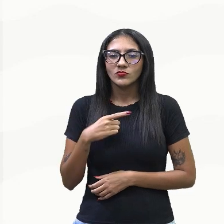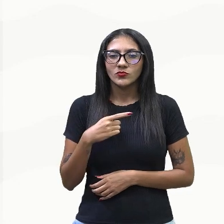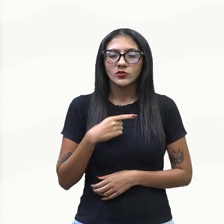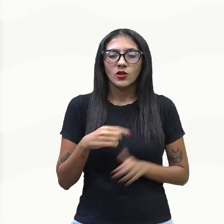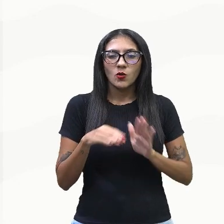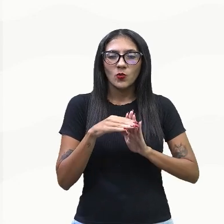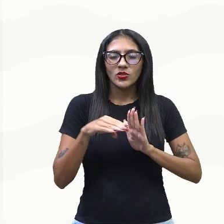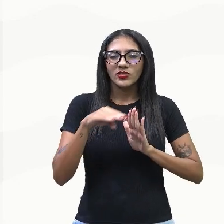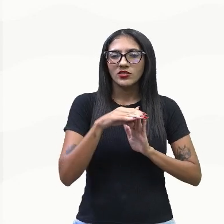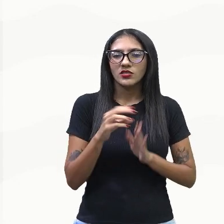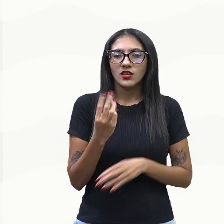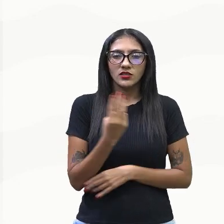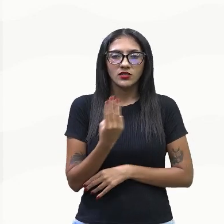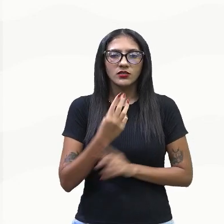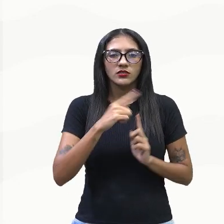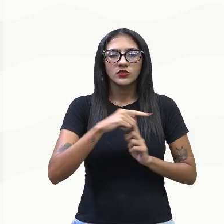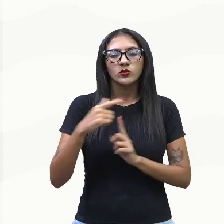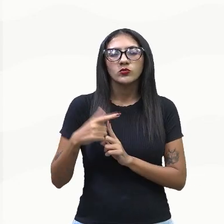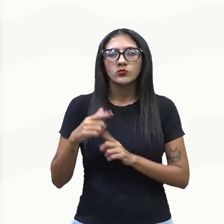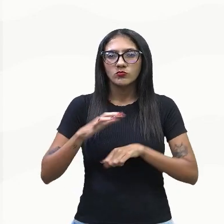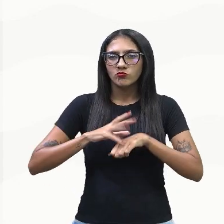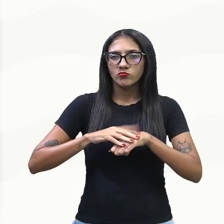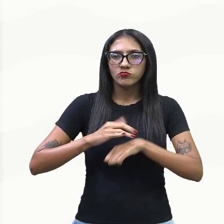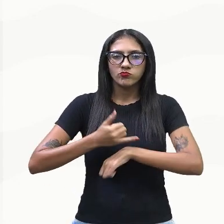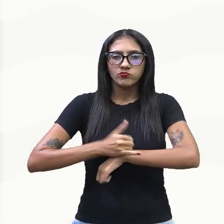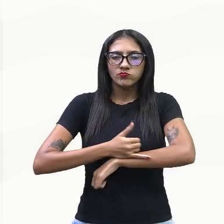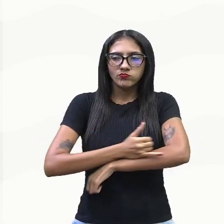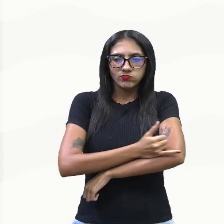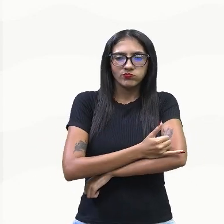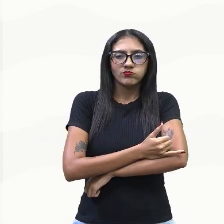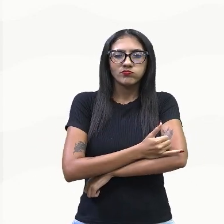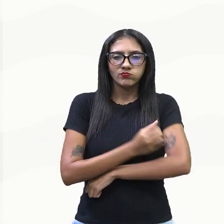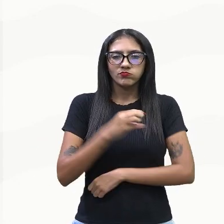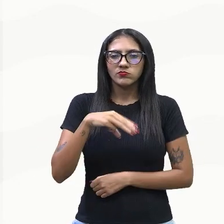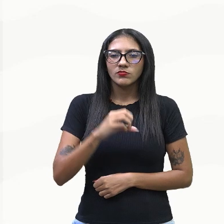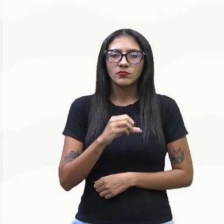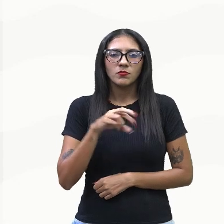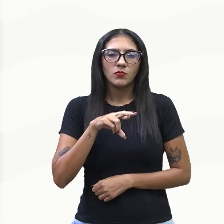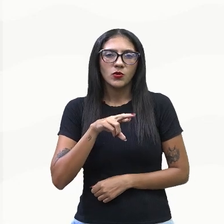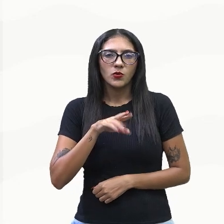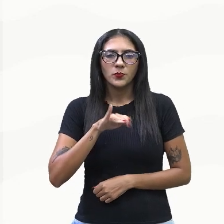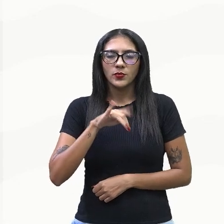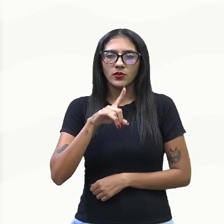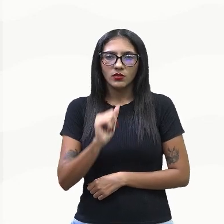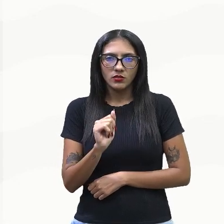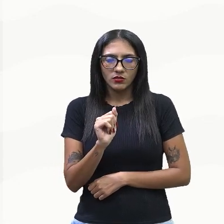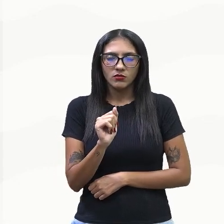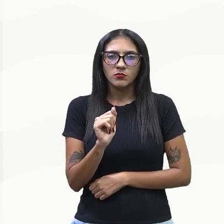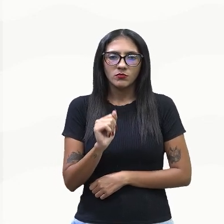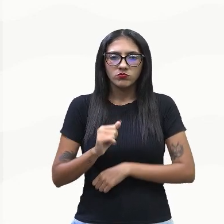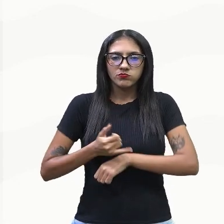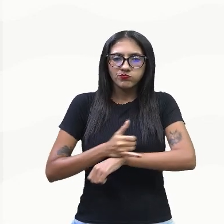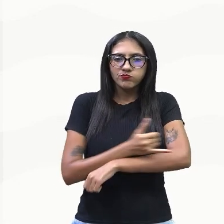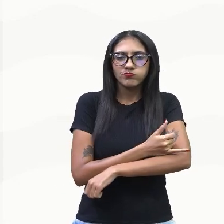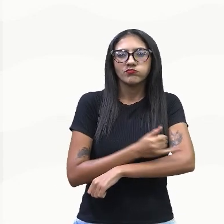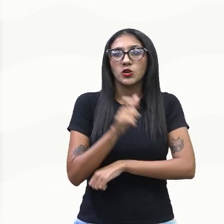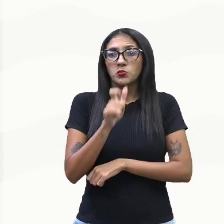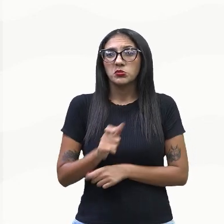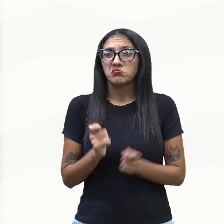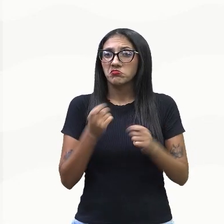3. Qual é a preocupação aí, pessoal? Obesidade mórbida. A pessoa pode